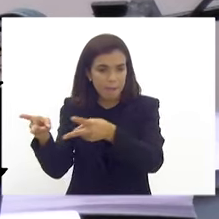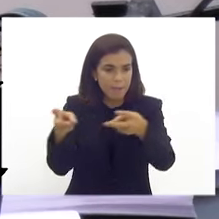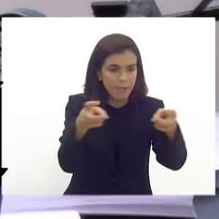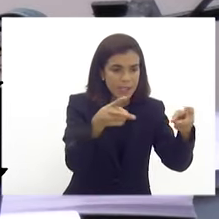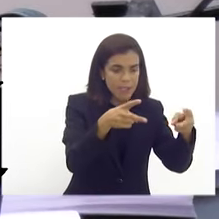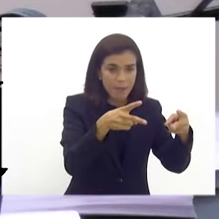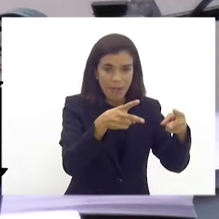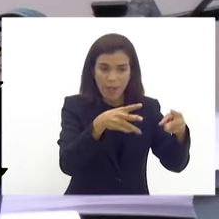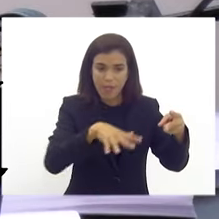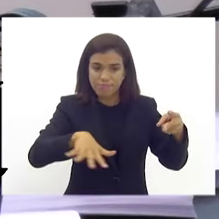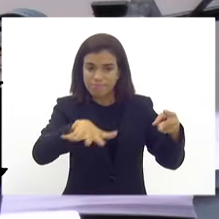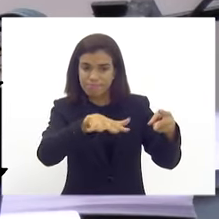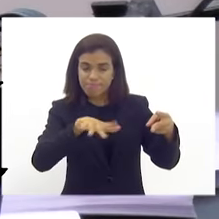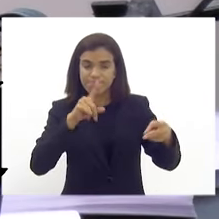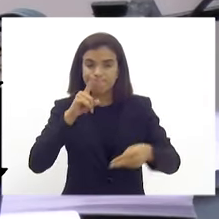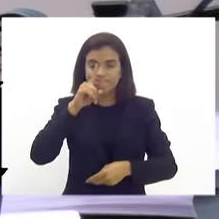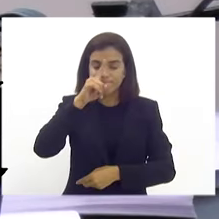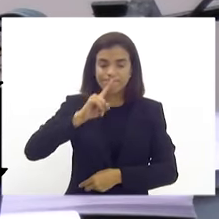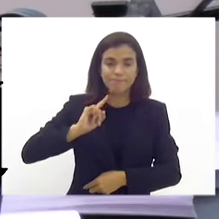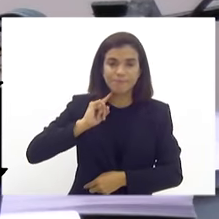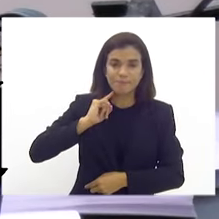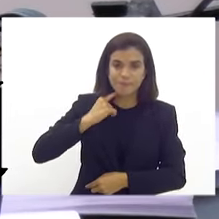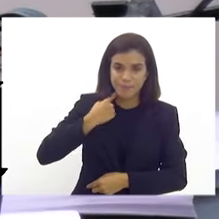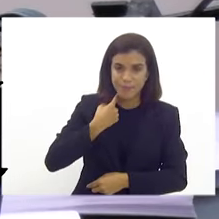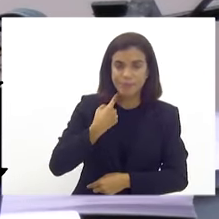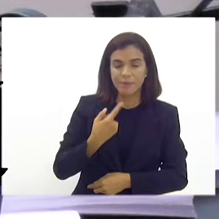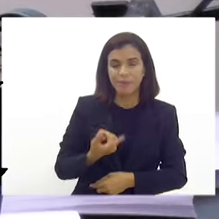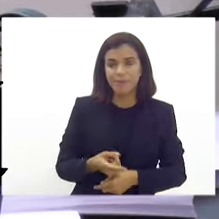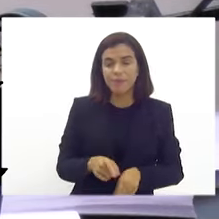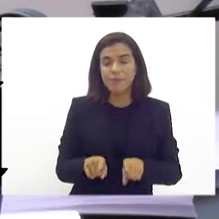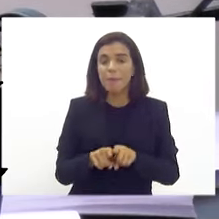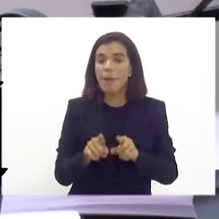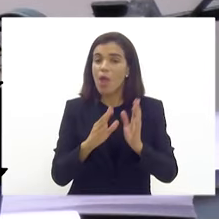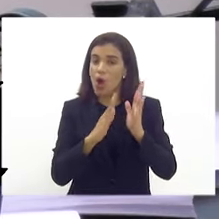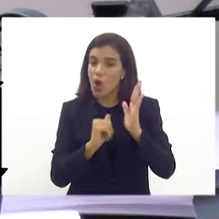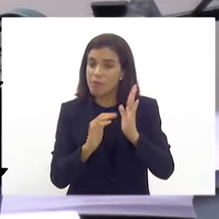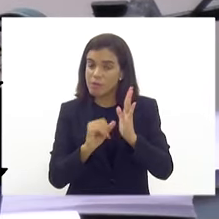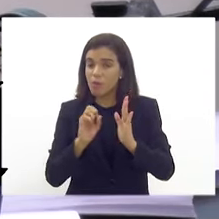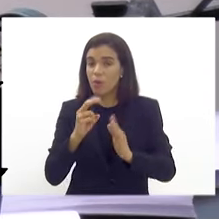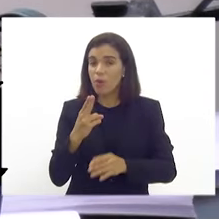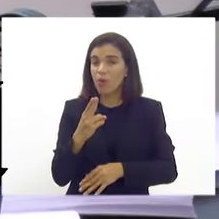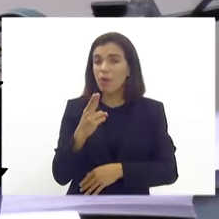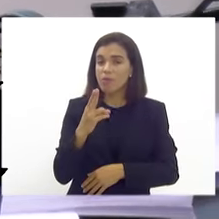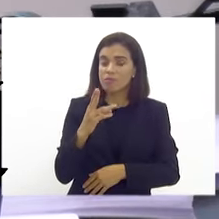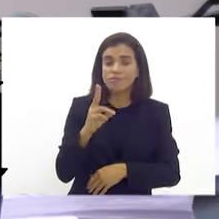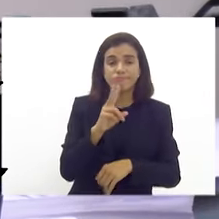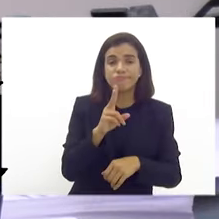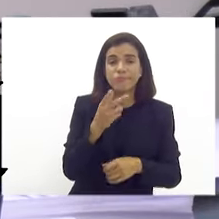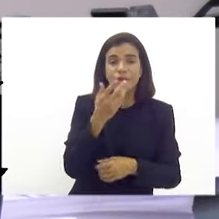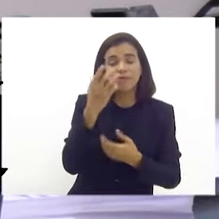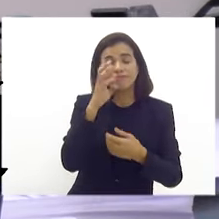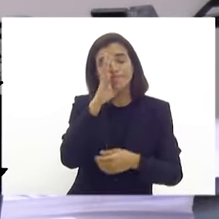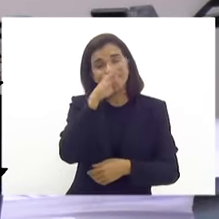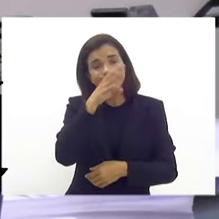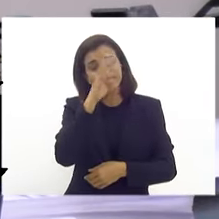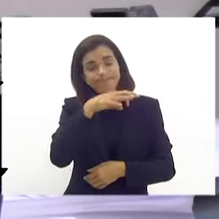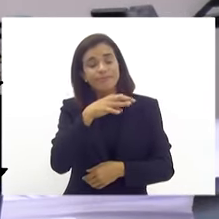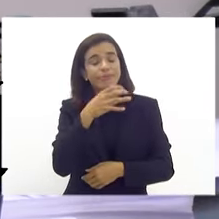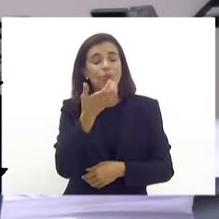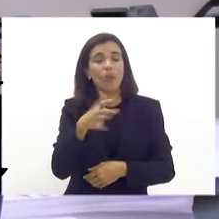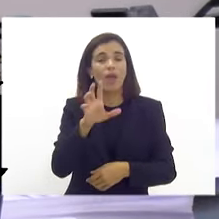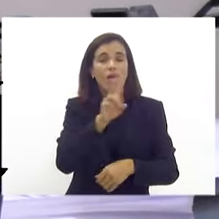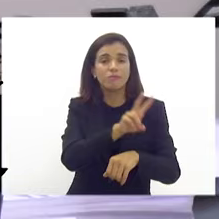potencialmente poluidora principalmente comprovada a omissão ou insuficiência de tutela de fiscalização ora su